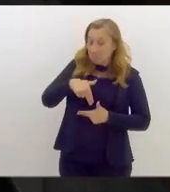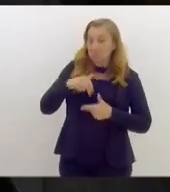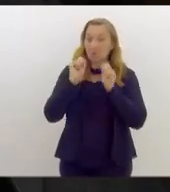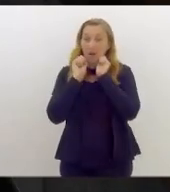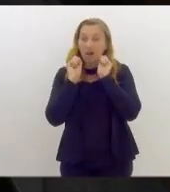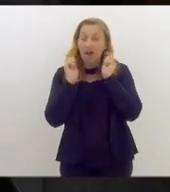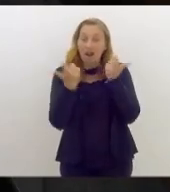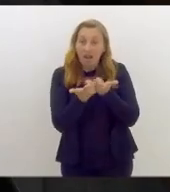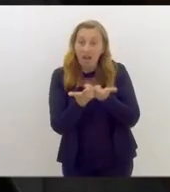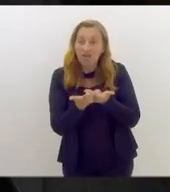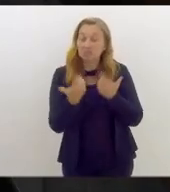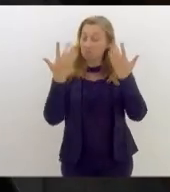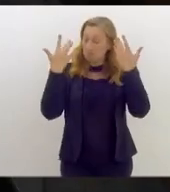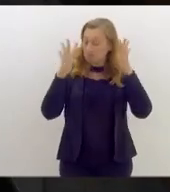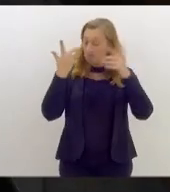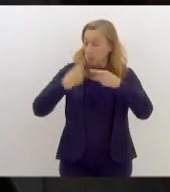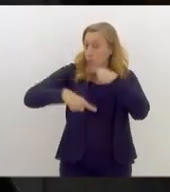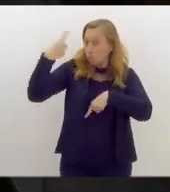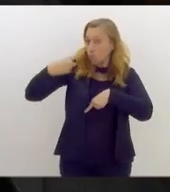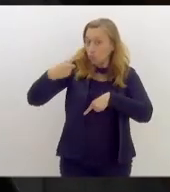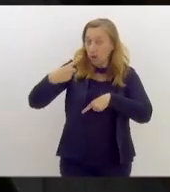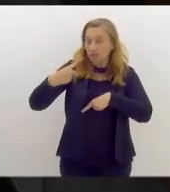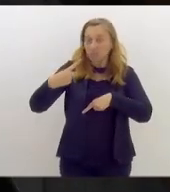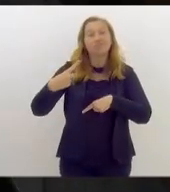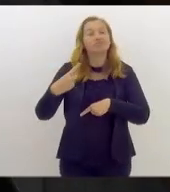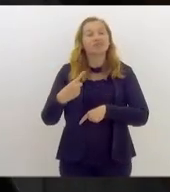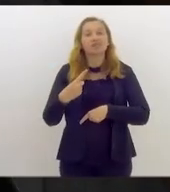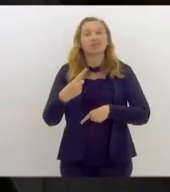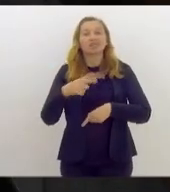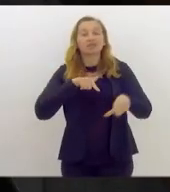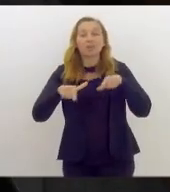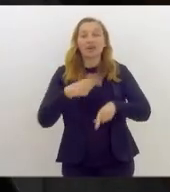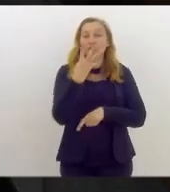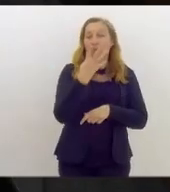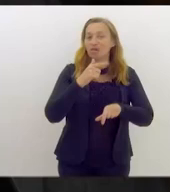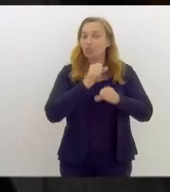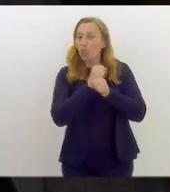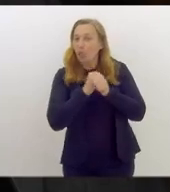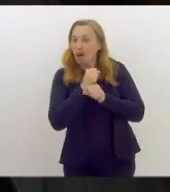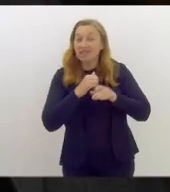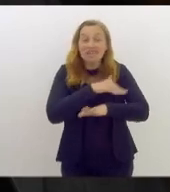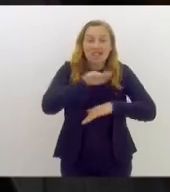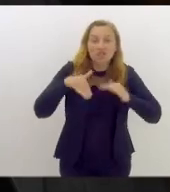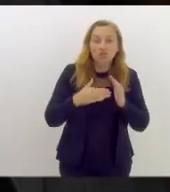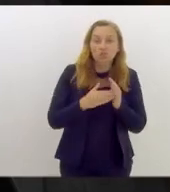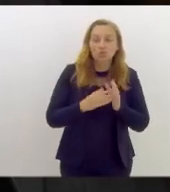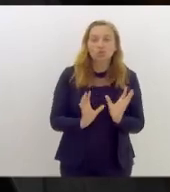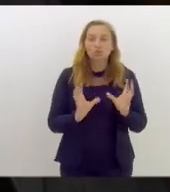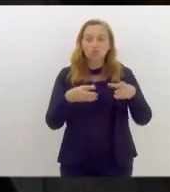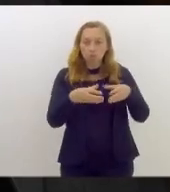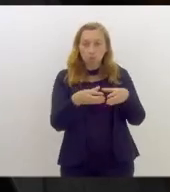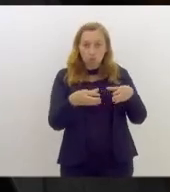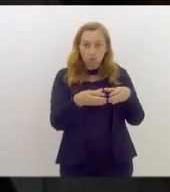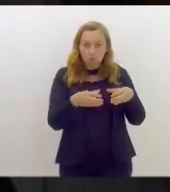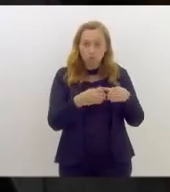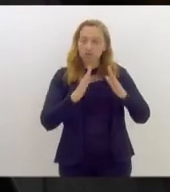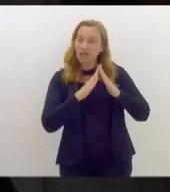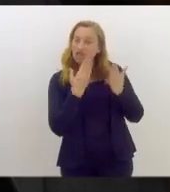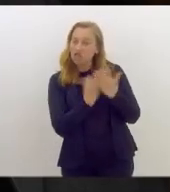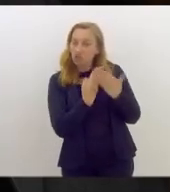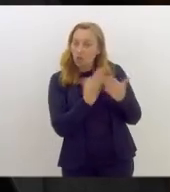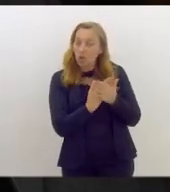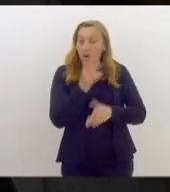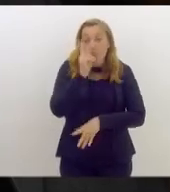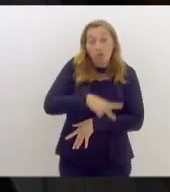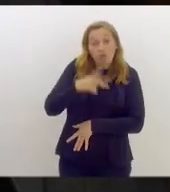sucesso a gestão que começa uma data de 4 anos e a toda comunidade do cp2 professores